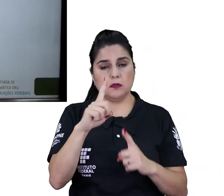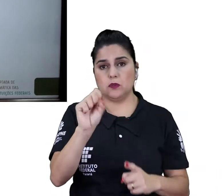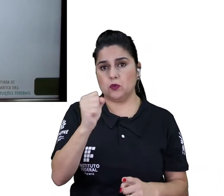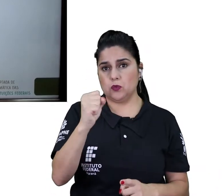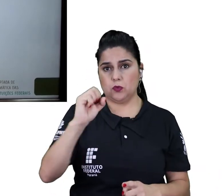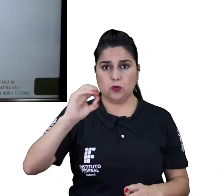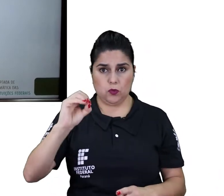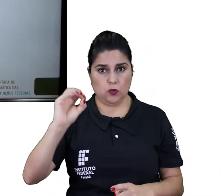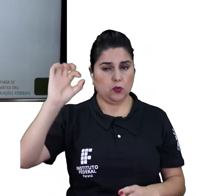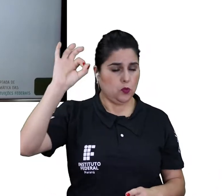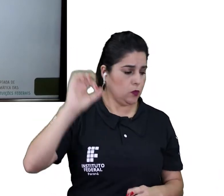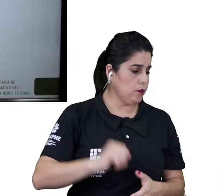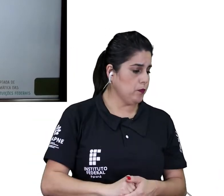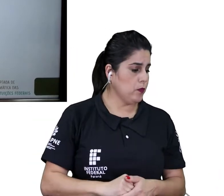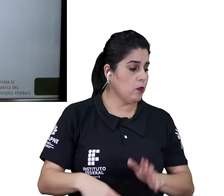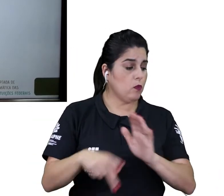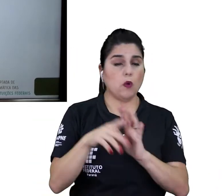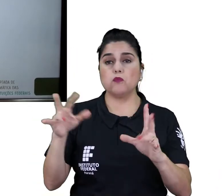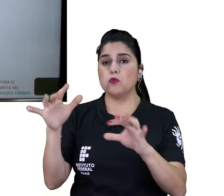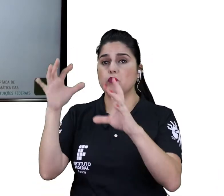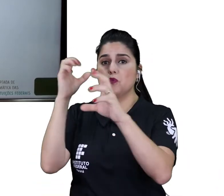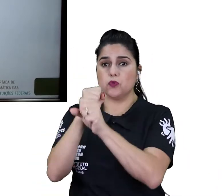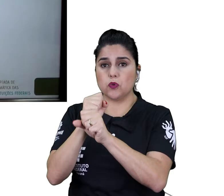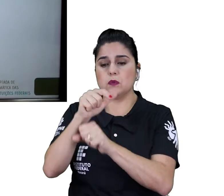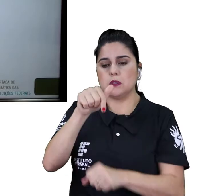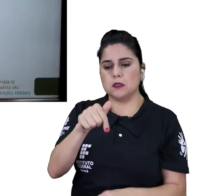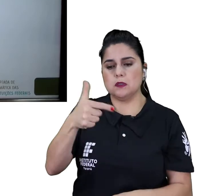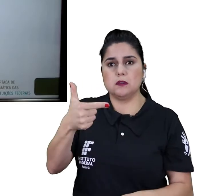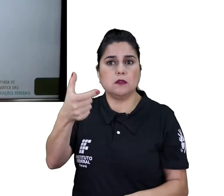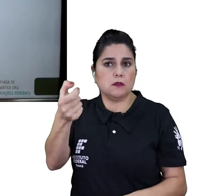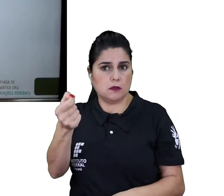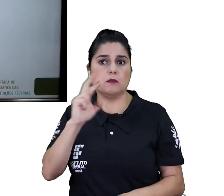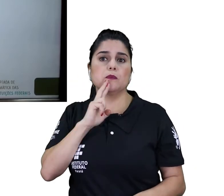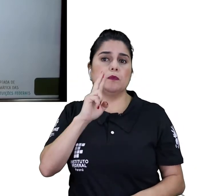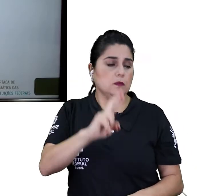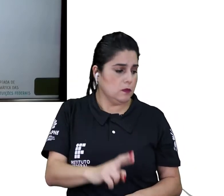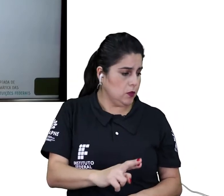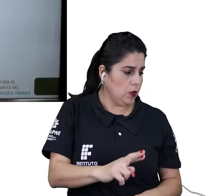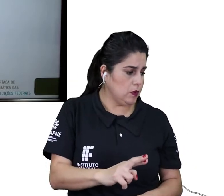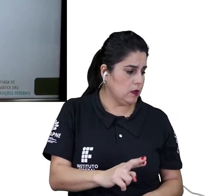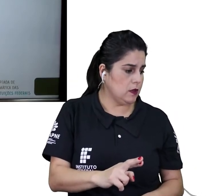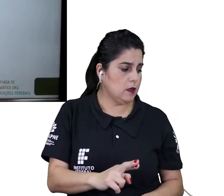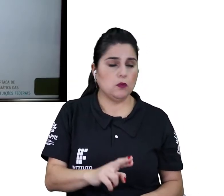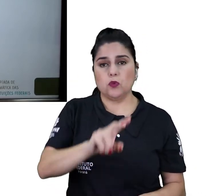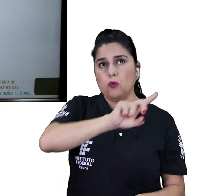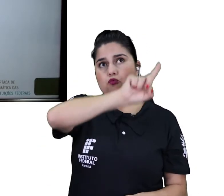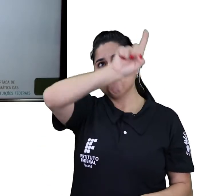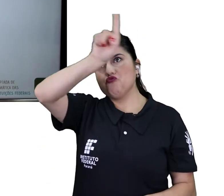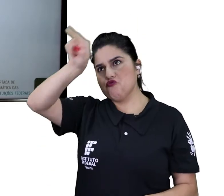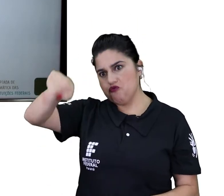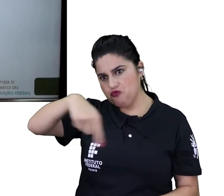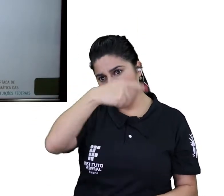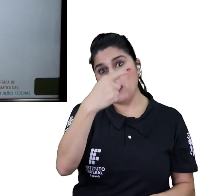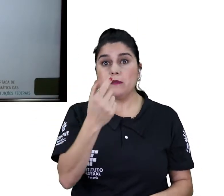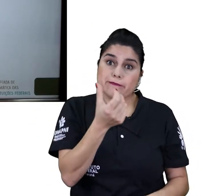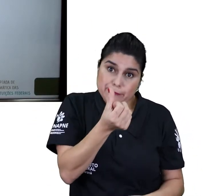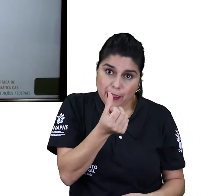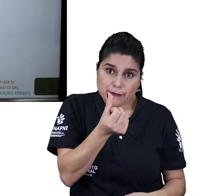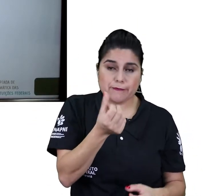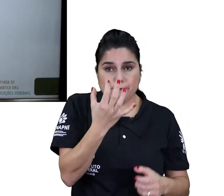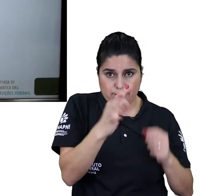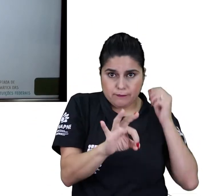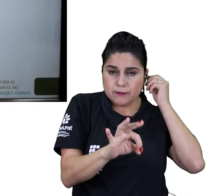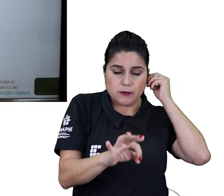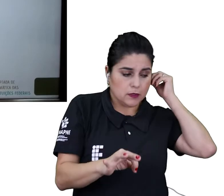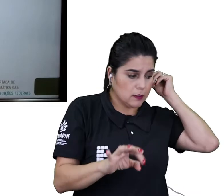180. Essa soma vai ficar 720. 720, como são 6,